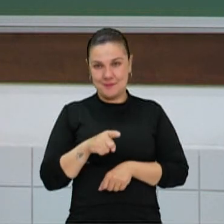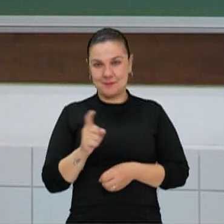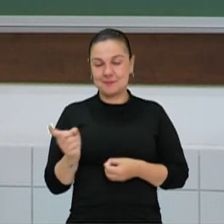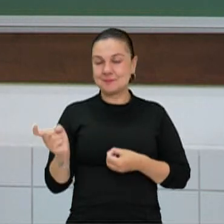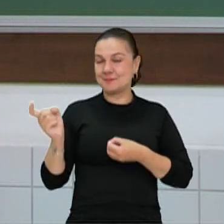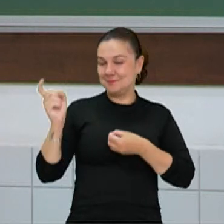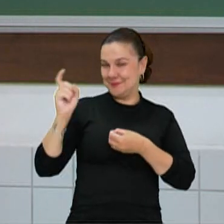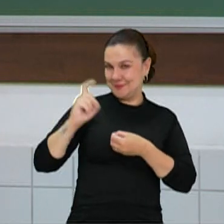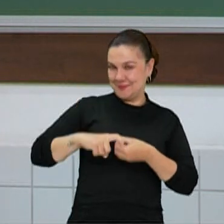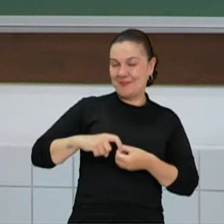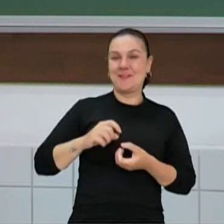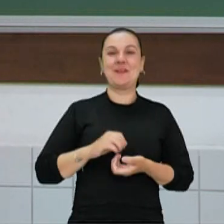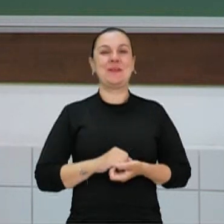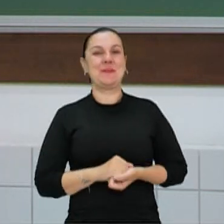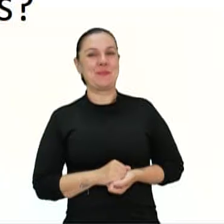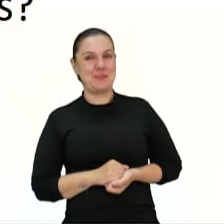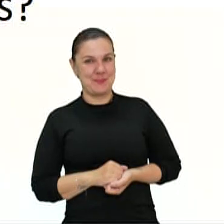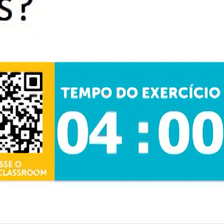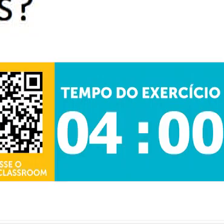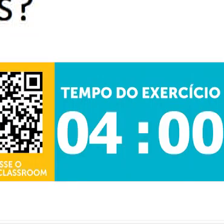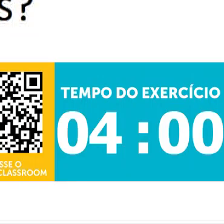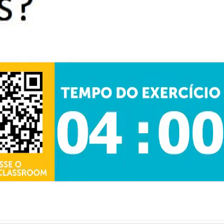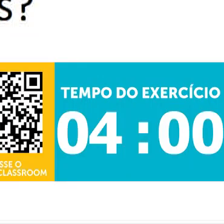vocês resolverem e a gente já volta.